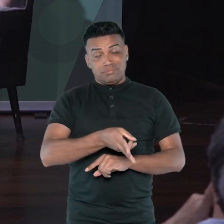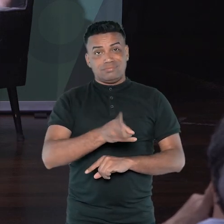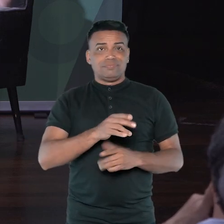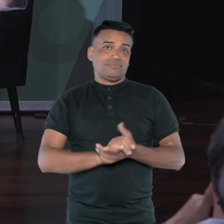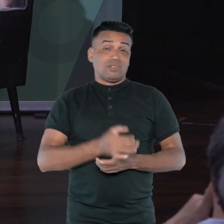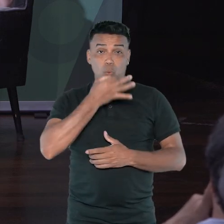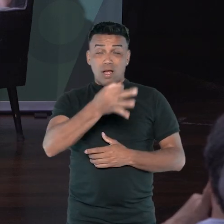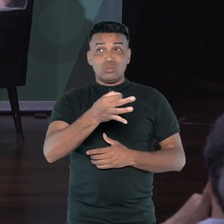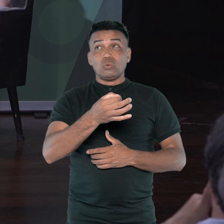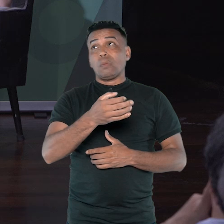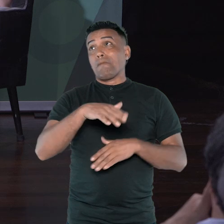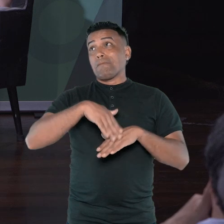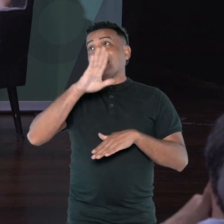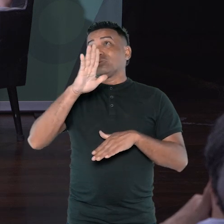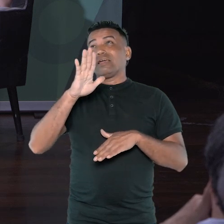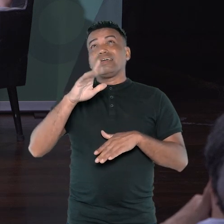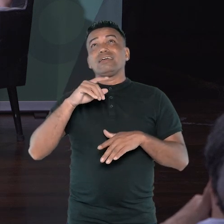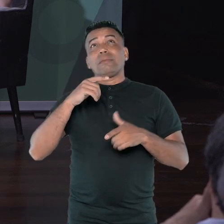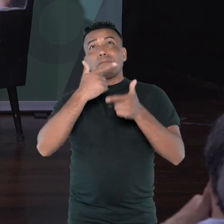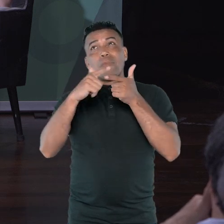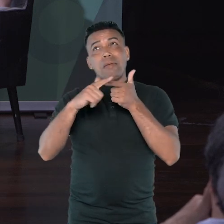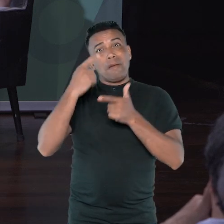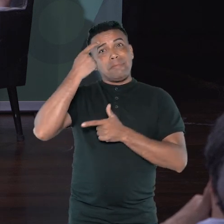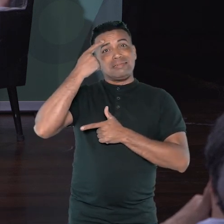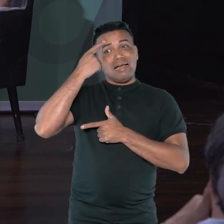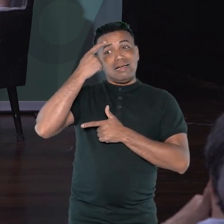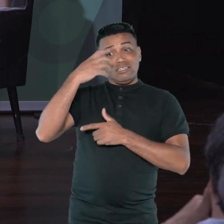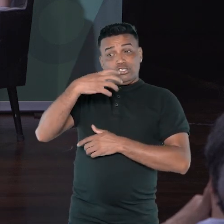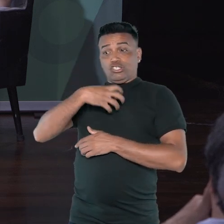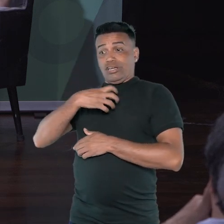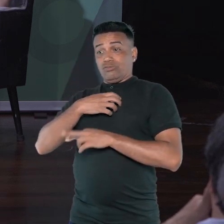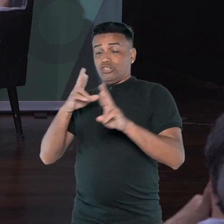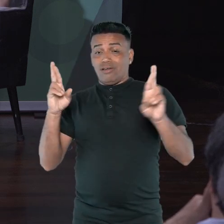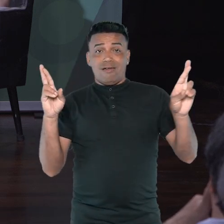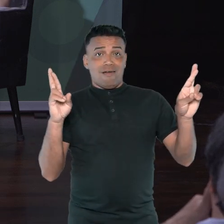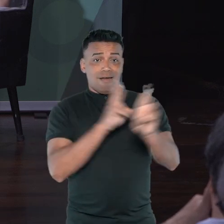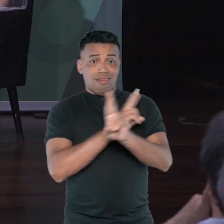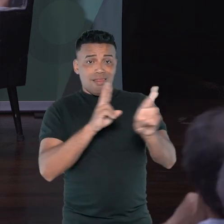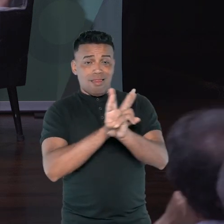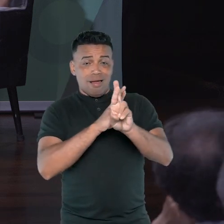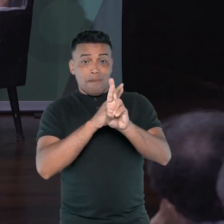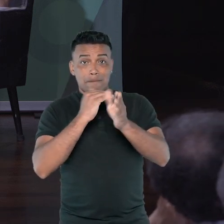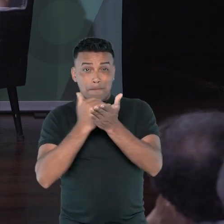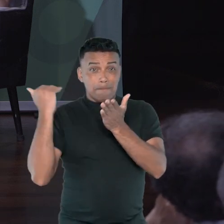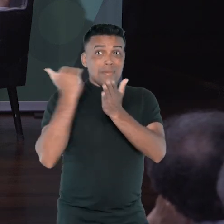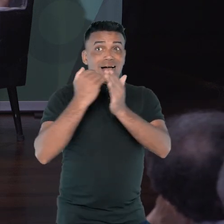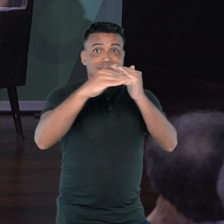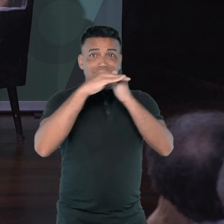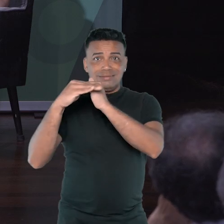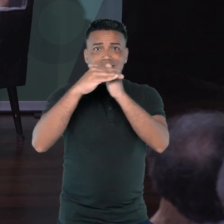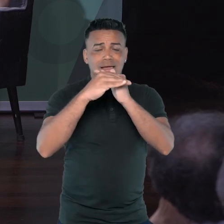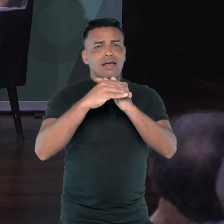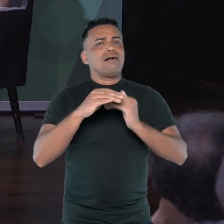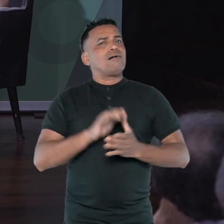Eu acho que mais do que essa questão assim, de pensar formas de relacionalidade que sejam mais equilibradas, né, a gente